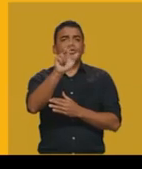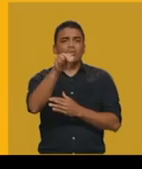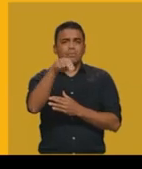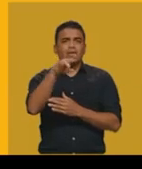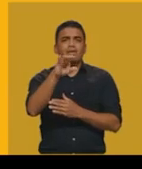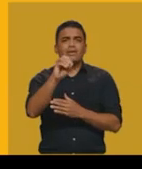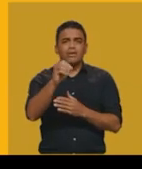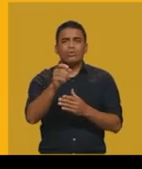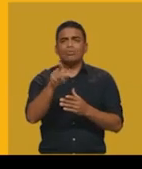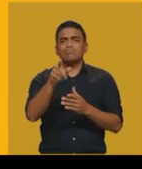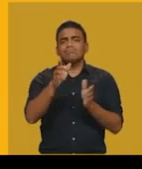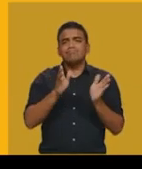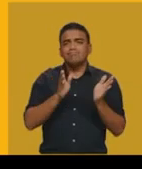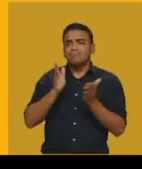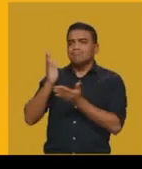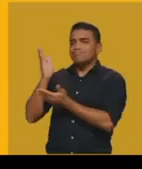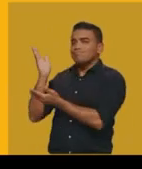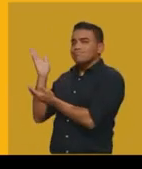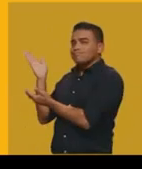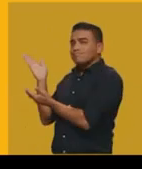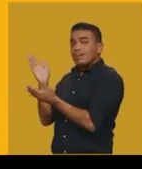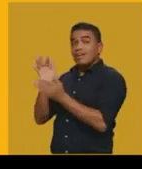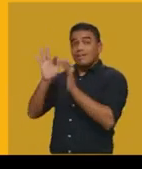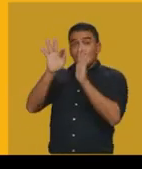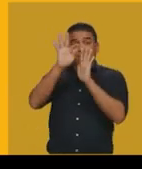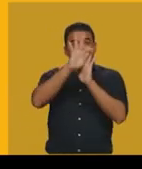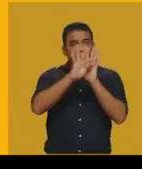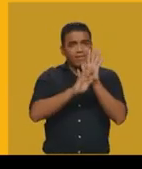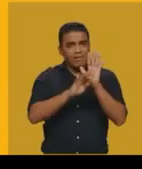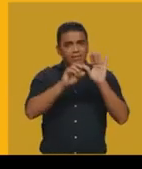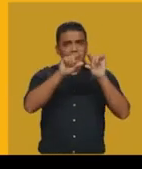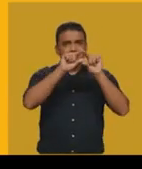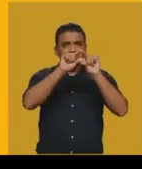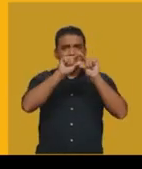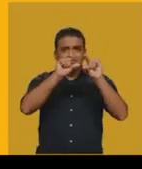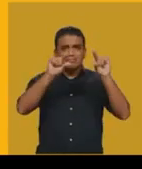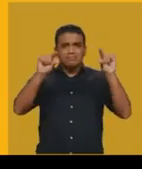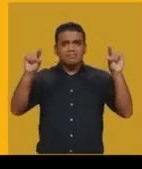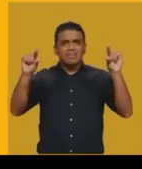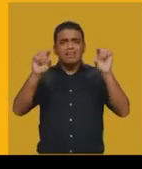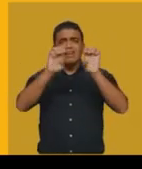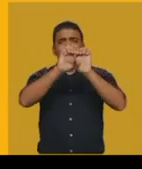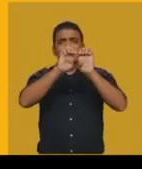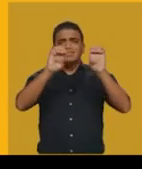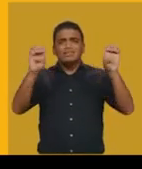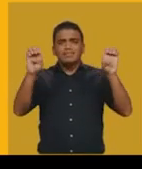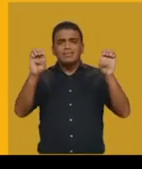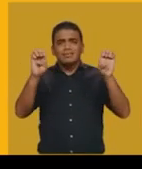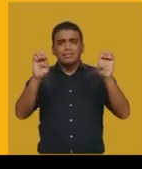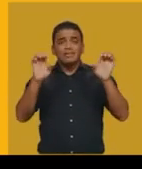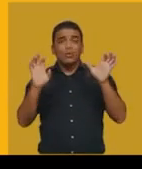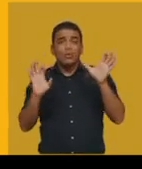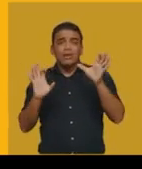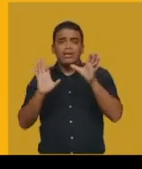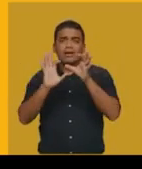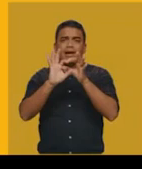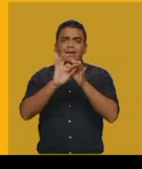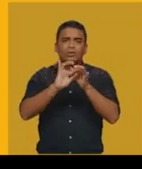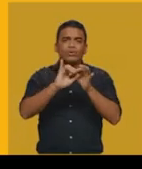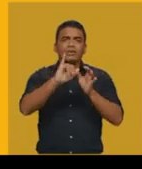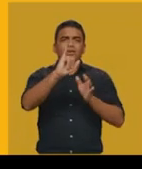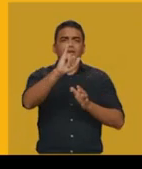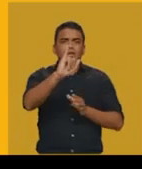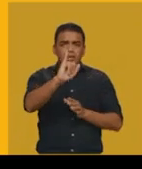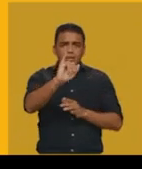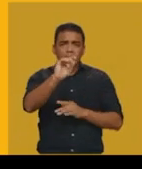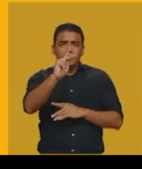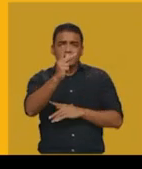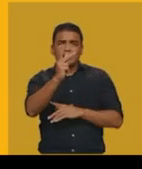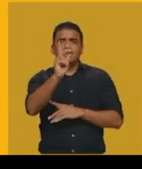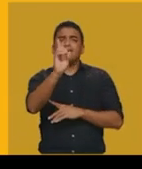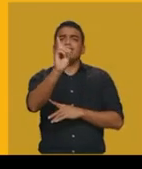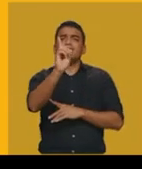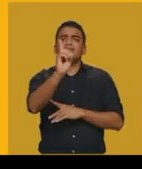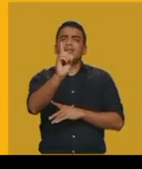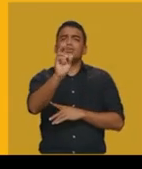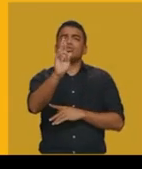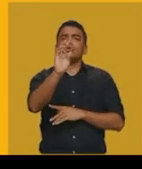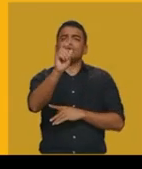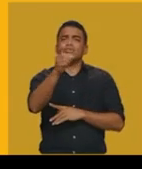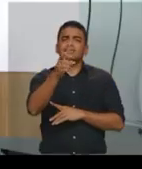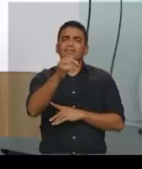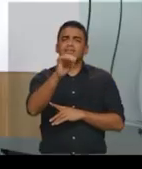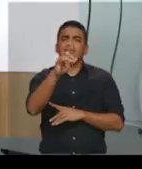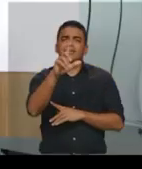Al2SO4 3. Quando reagem, o Ca que estava ligado com a hidroxila, agora ele passa a ficar ligado com o